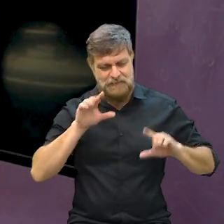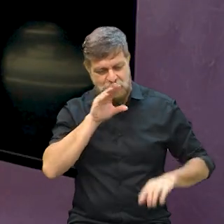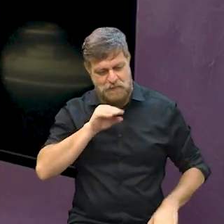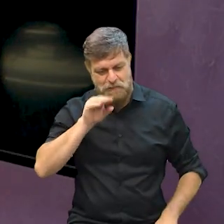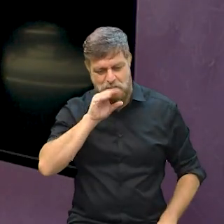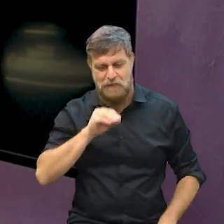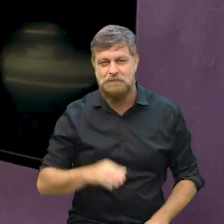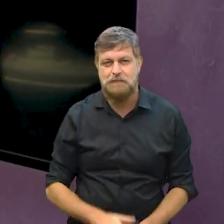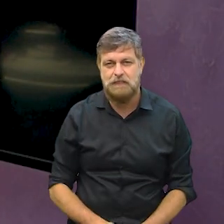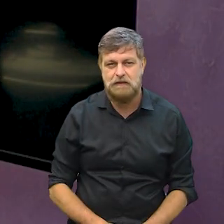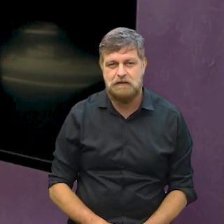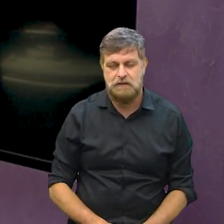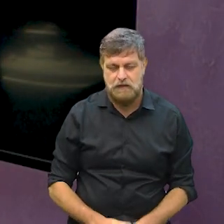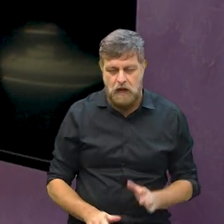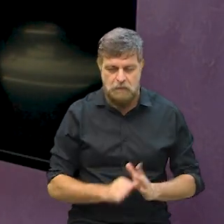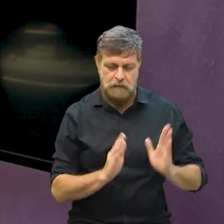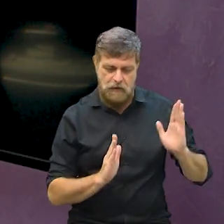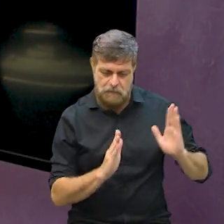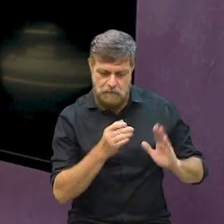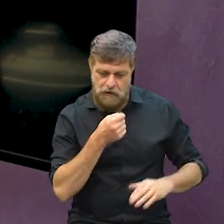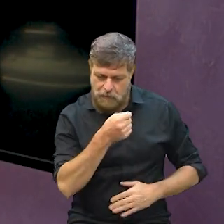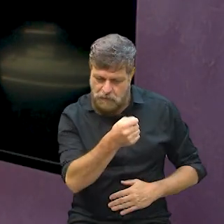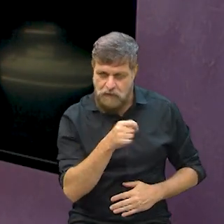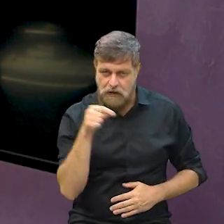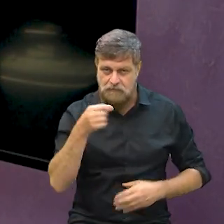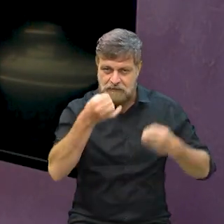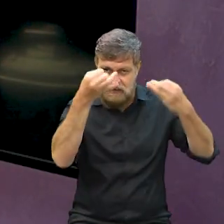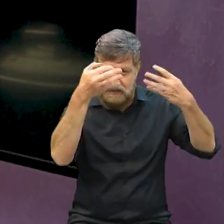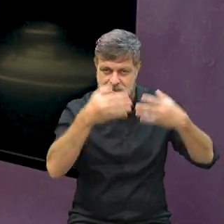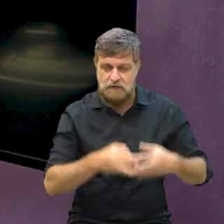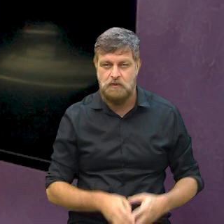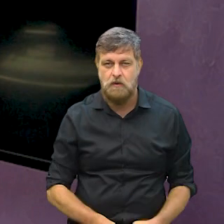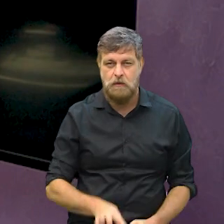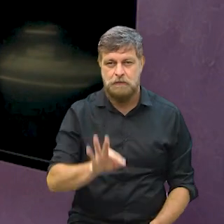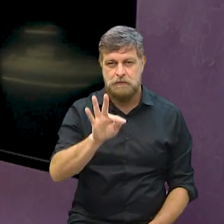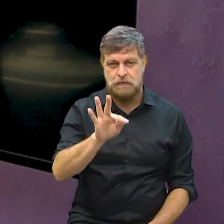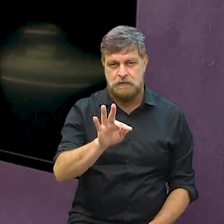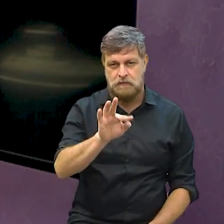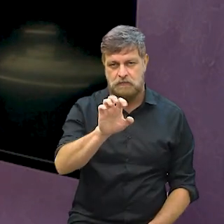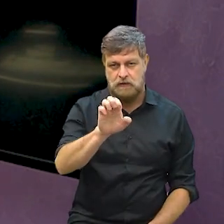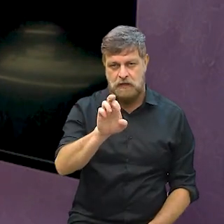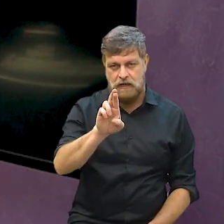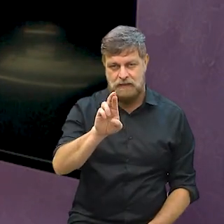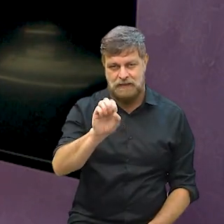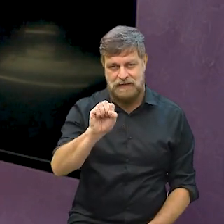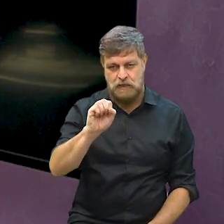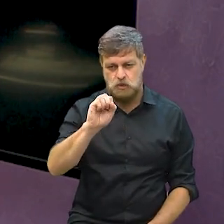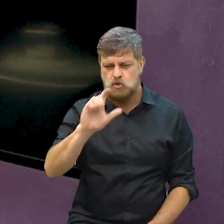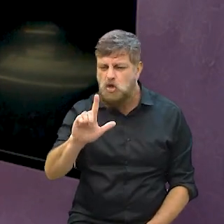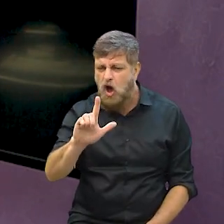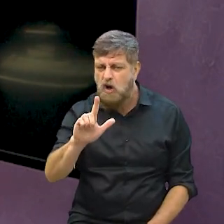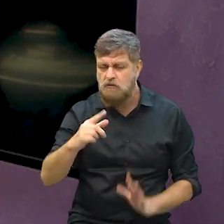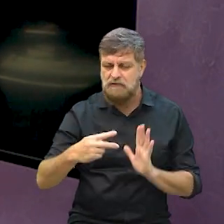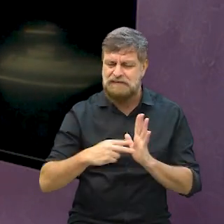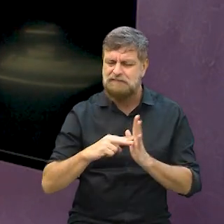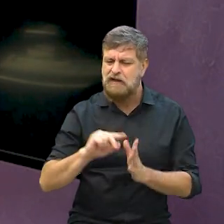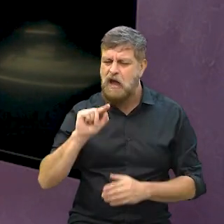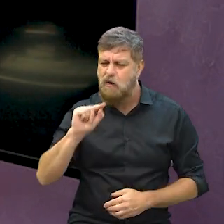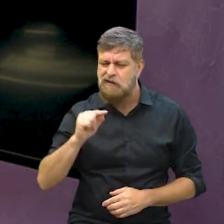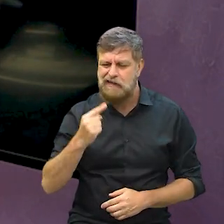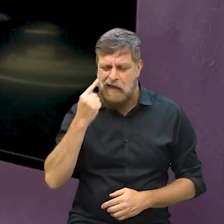Bom, lá no primeiro bloco, você até falou um pouquinho do ter sol. Eu queria que você detalhasse mais. Ter sol